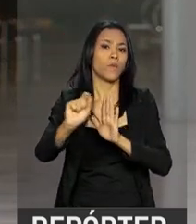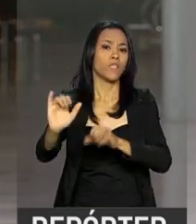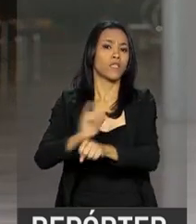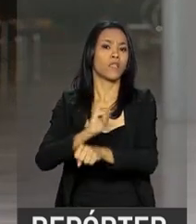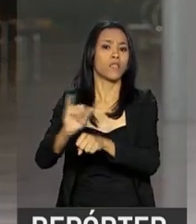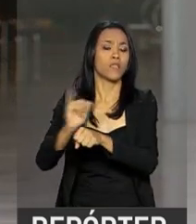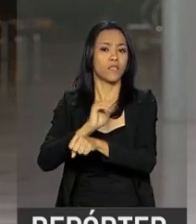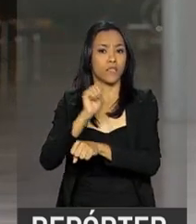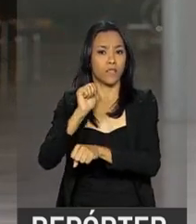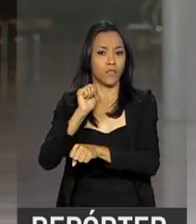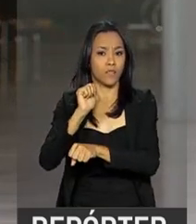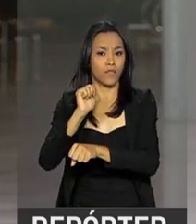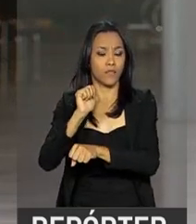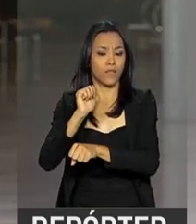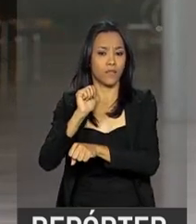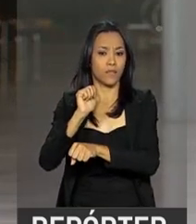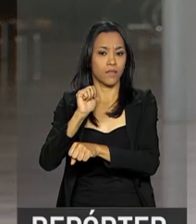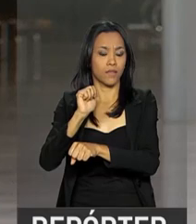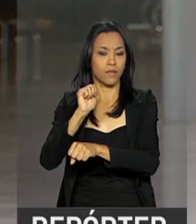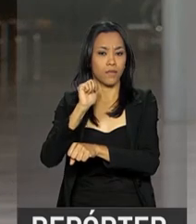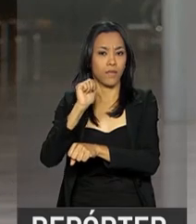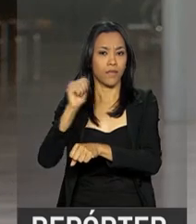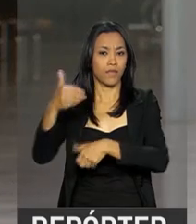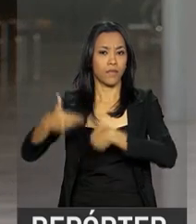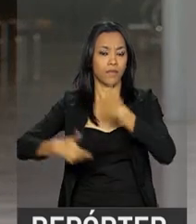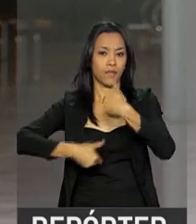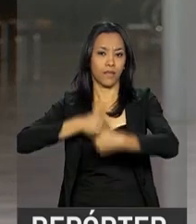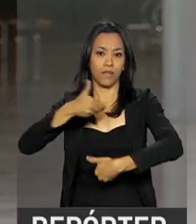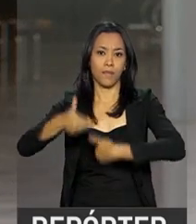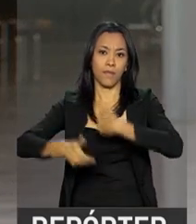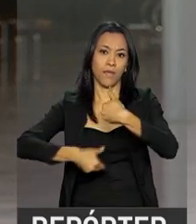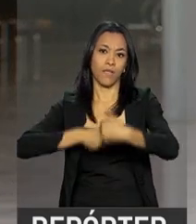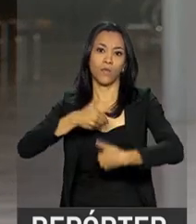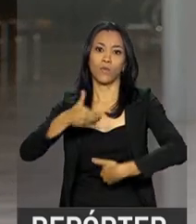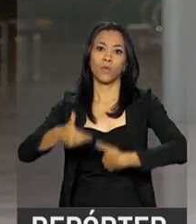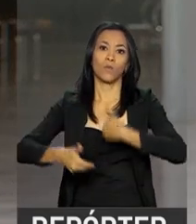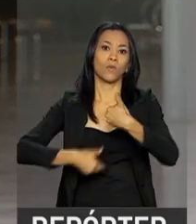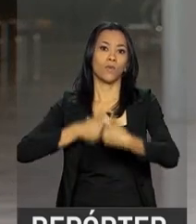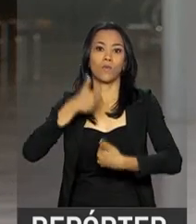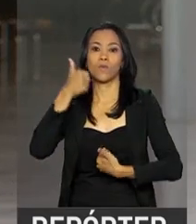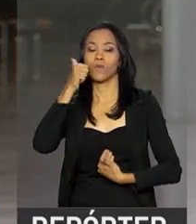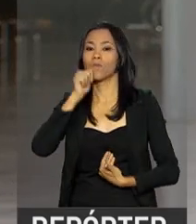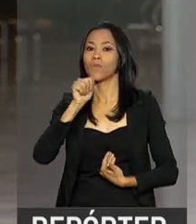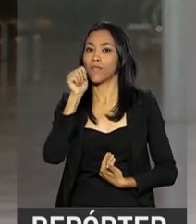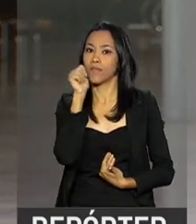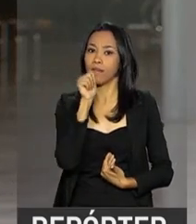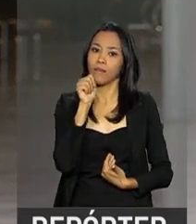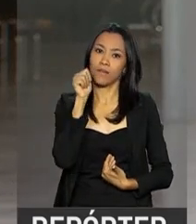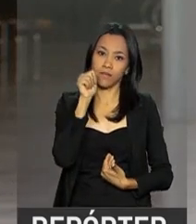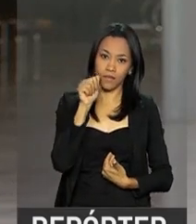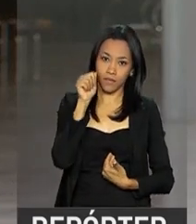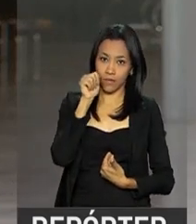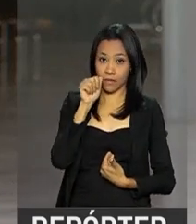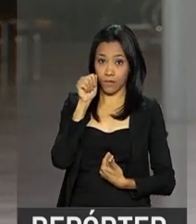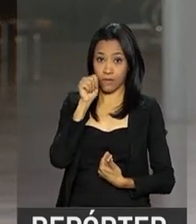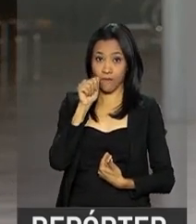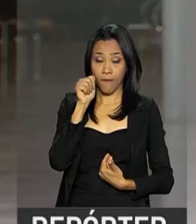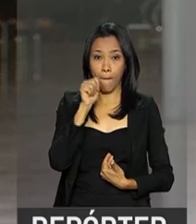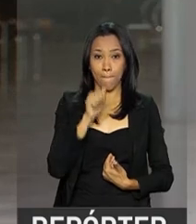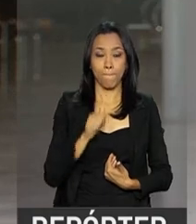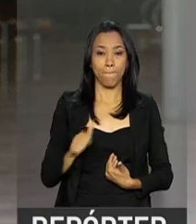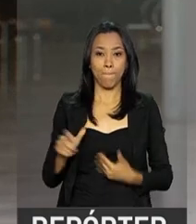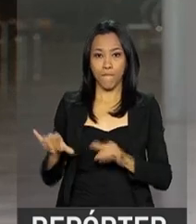mulheres com dificuldade é essa estratégia para tratamento de mulheres é com um relax que sofrem de câncer